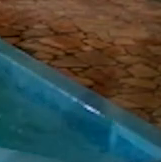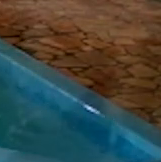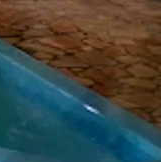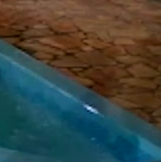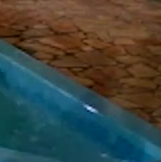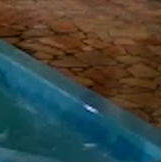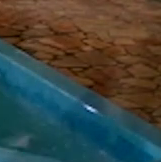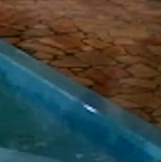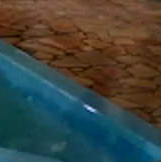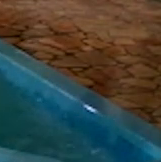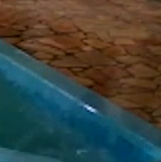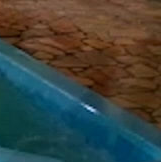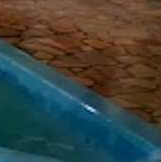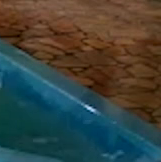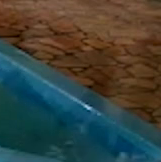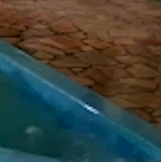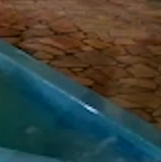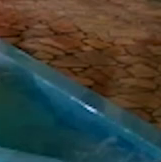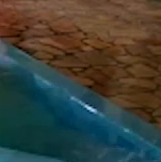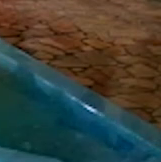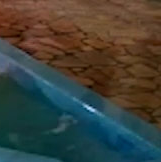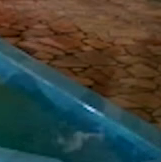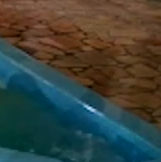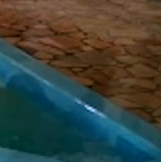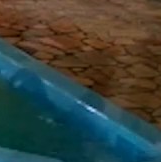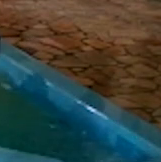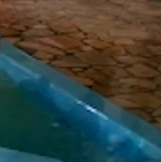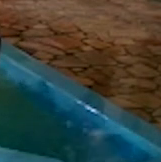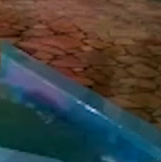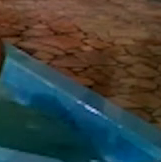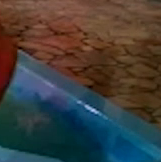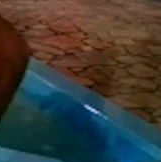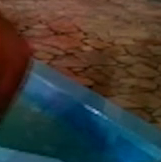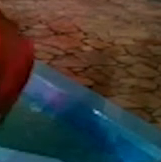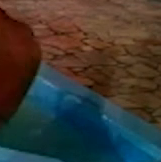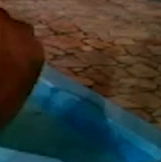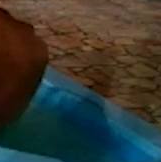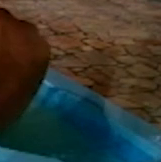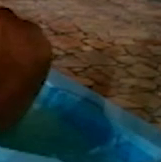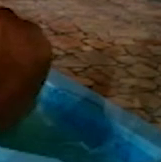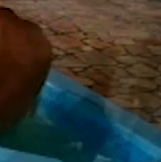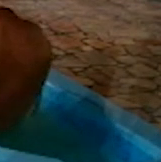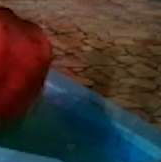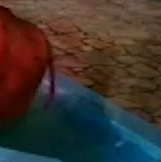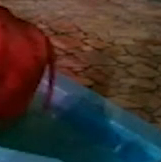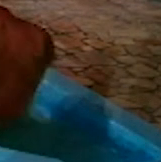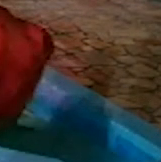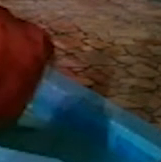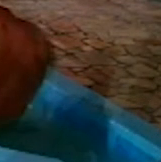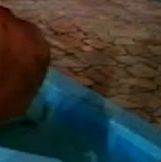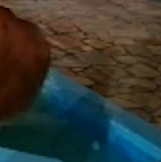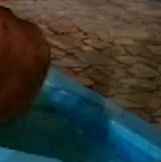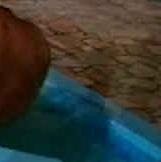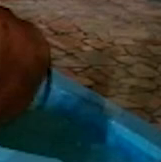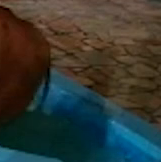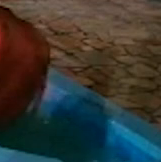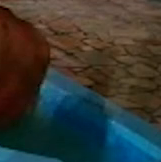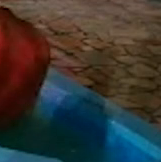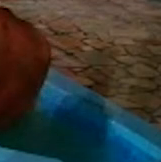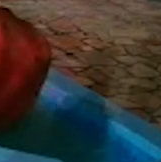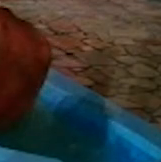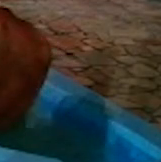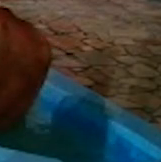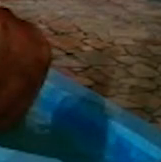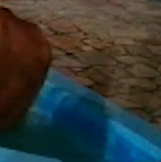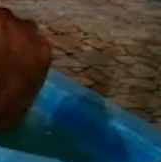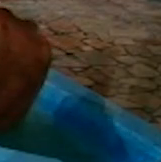no último final de semana e mostra um boi invadindo uma piscina no município de Bombinhas para fugir dos